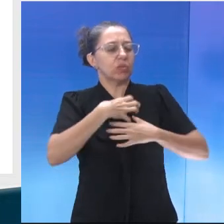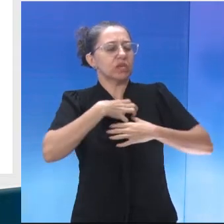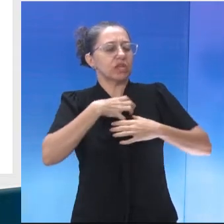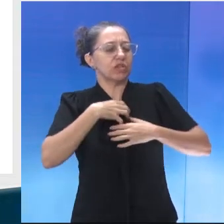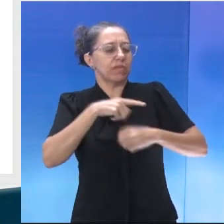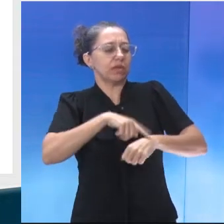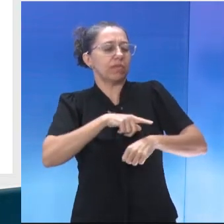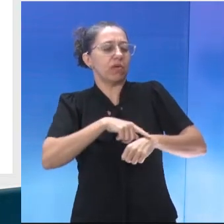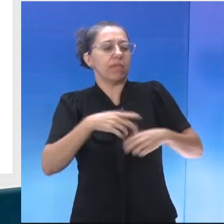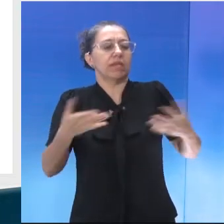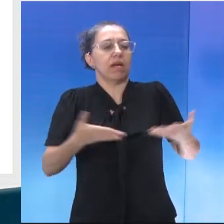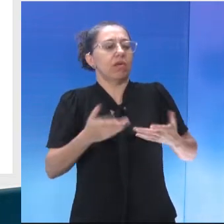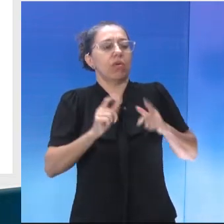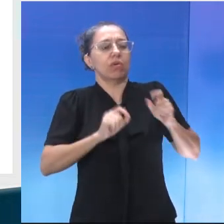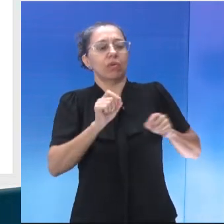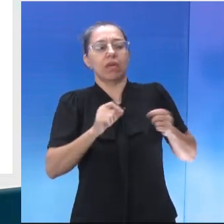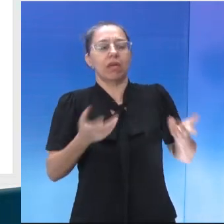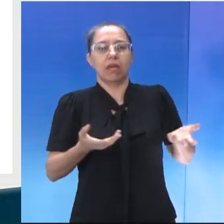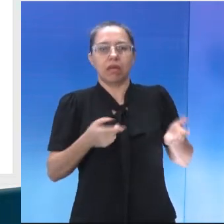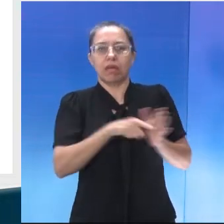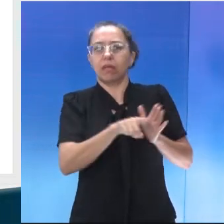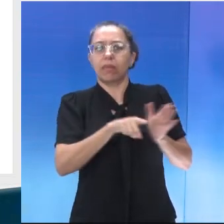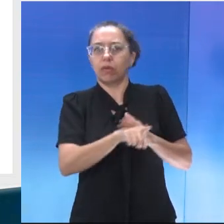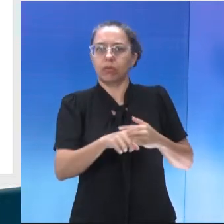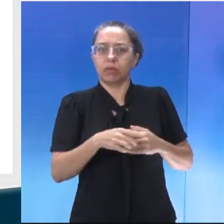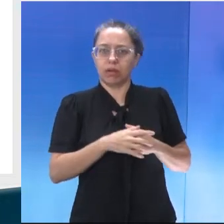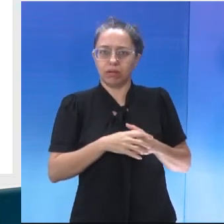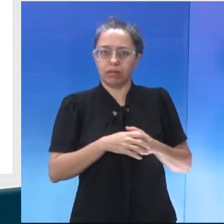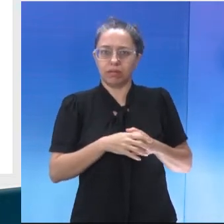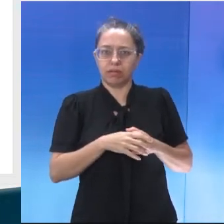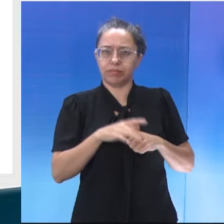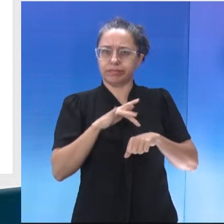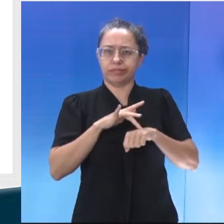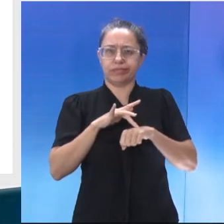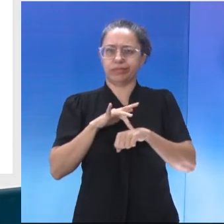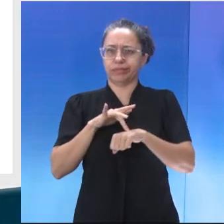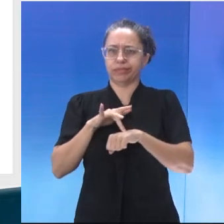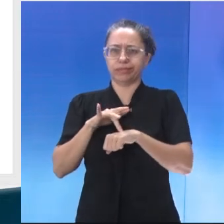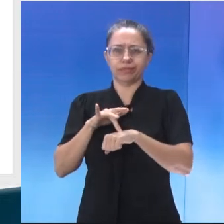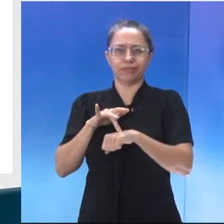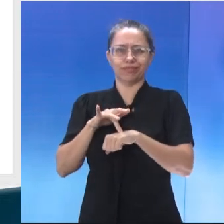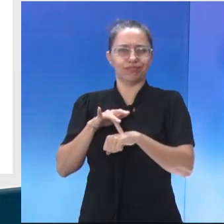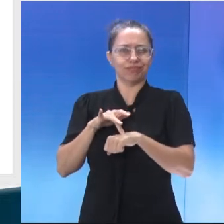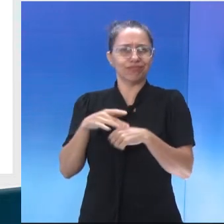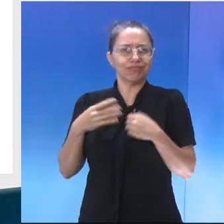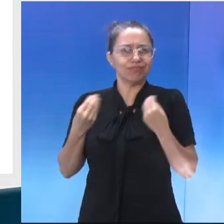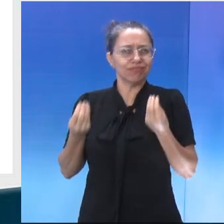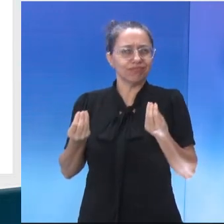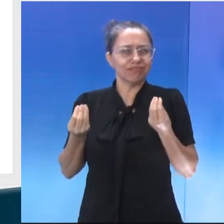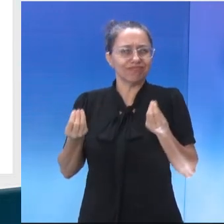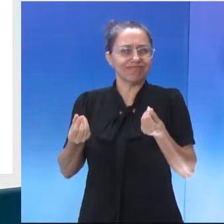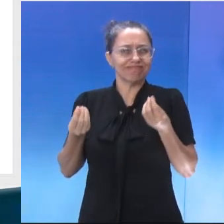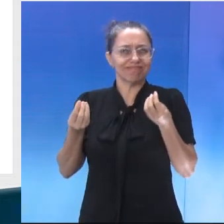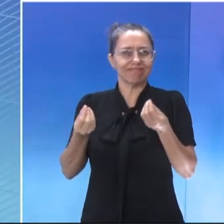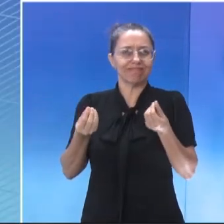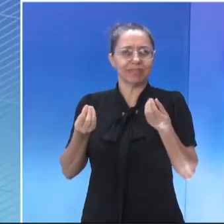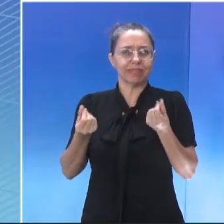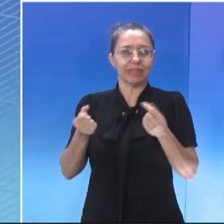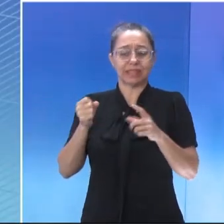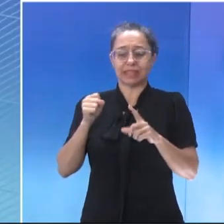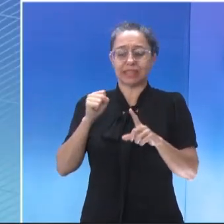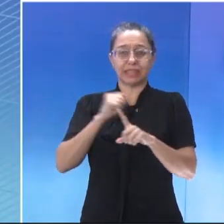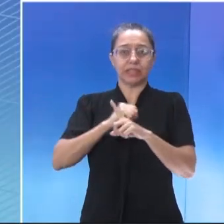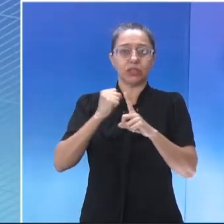triste? Qual o sentimento nessa hora? Meninos, vocês estão entendendo o que é a sociedade do